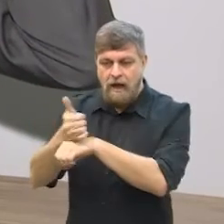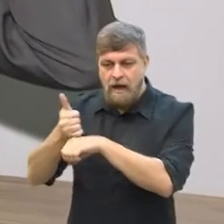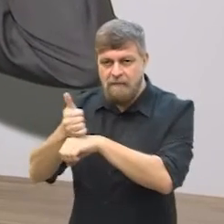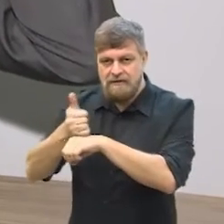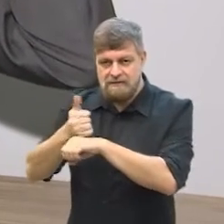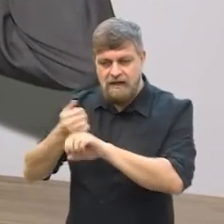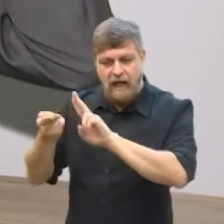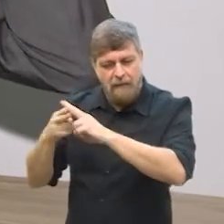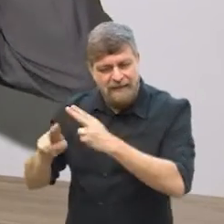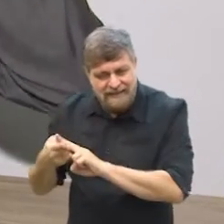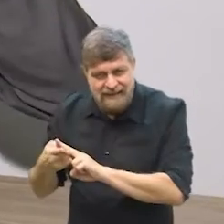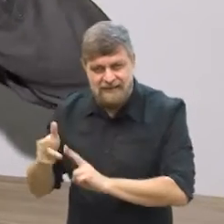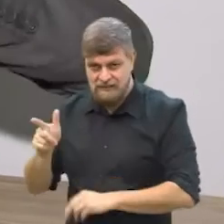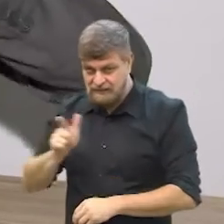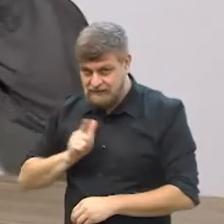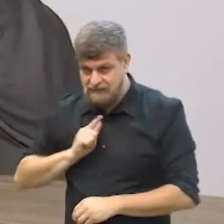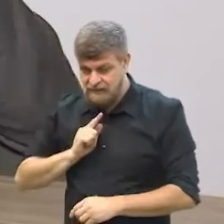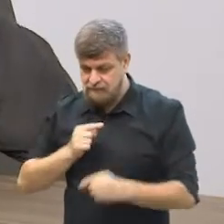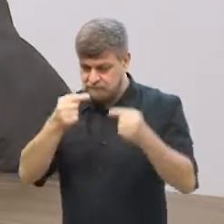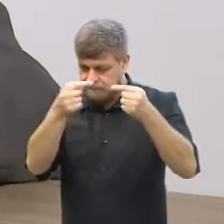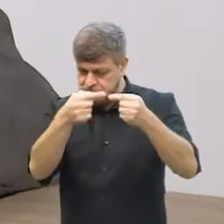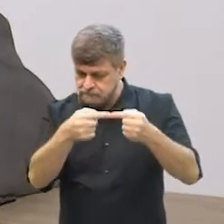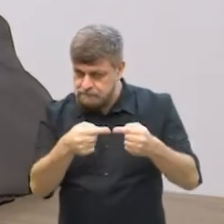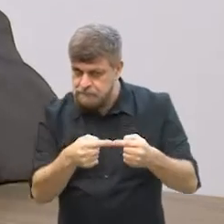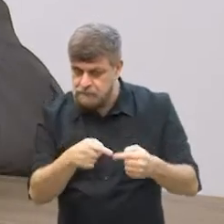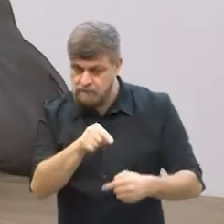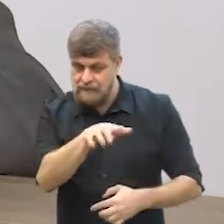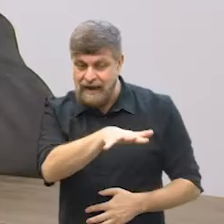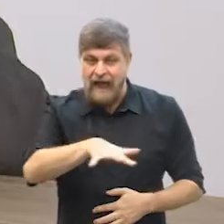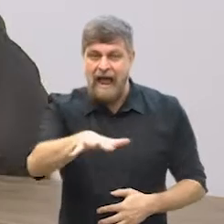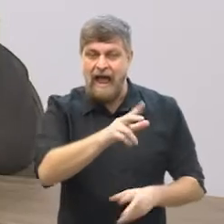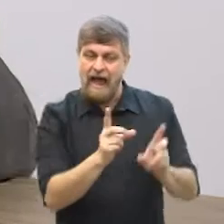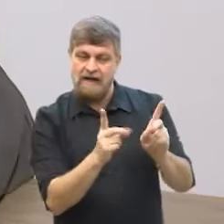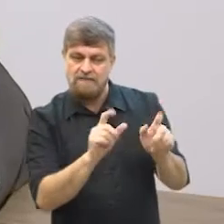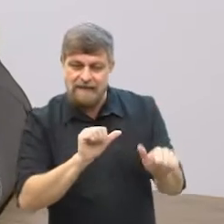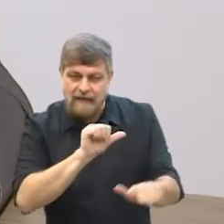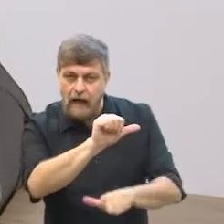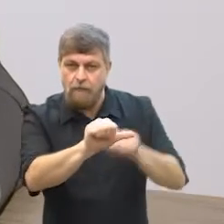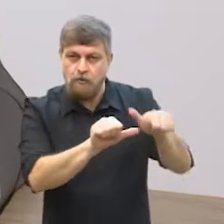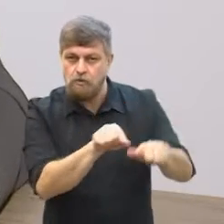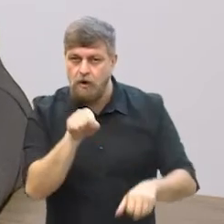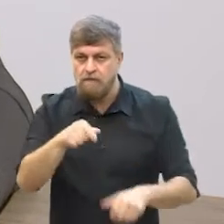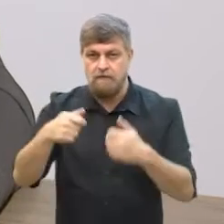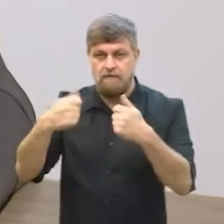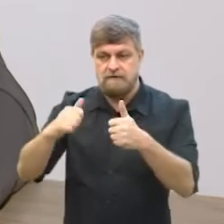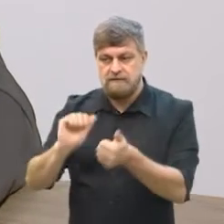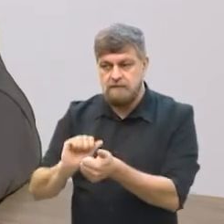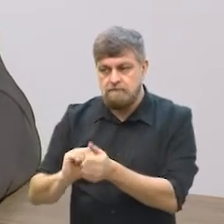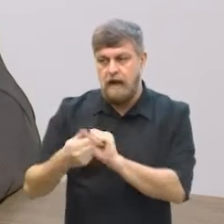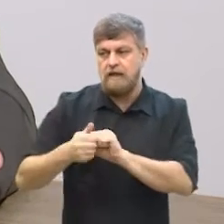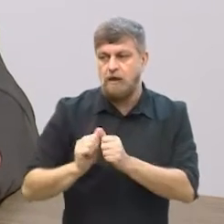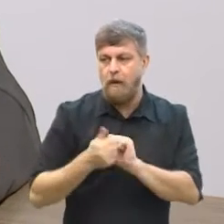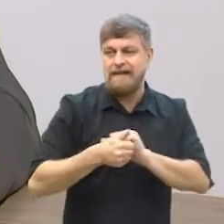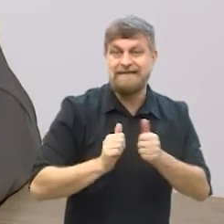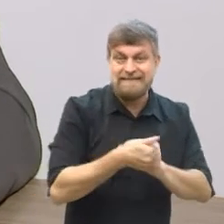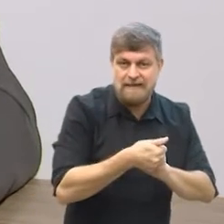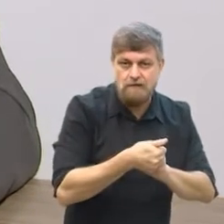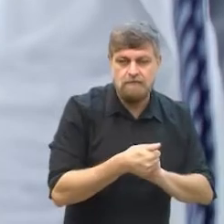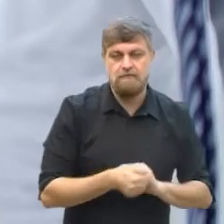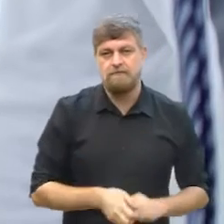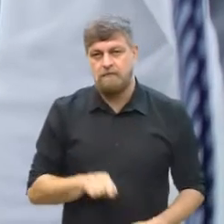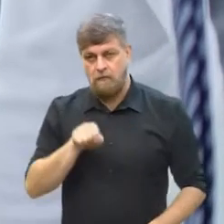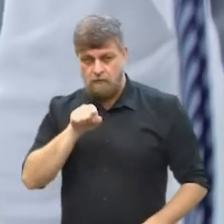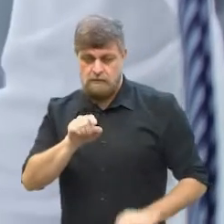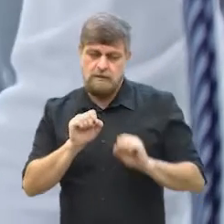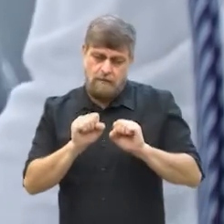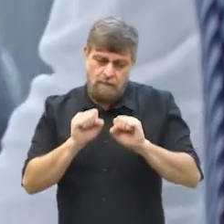tem anteriormente, que você viu anteriormente? Será que o mercado não mudou? Será que precisa de alguma atualização? Eventualmente, você pode